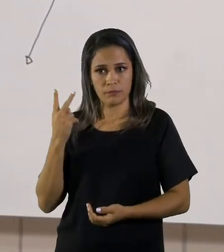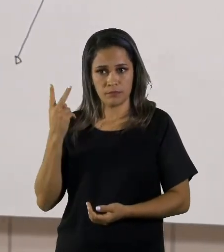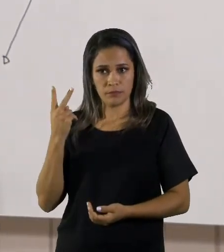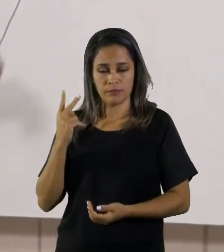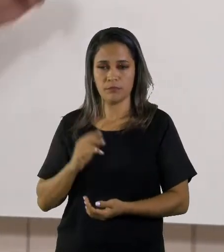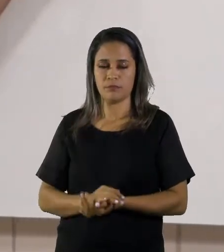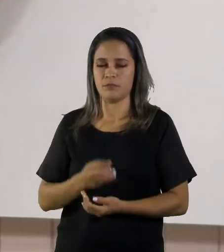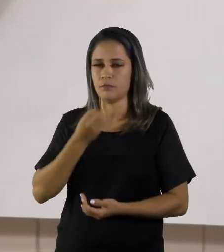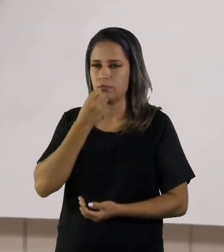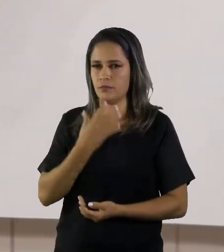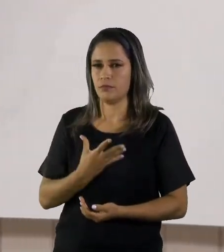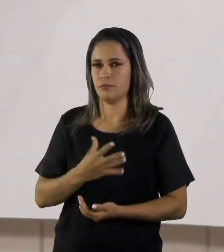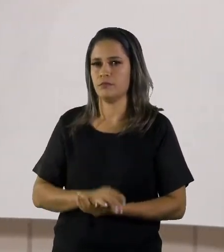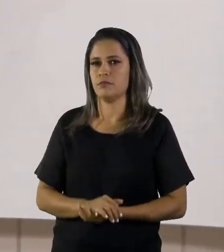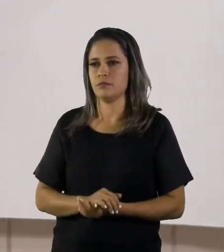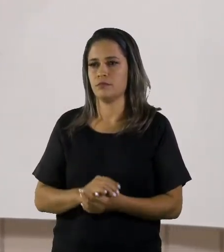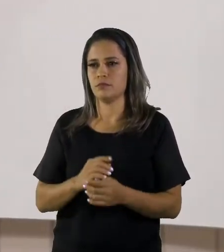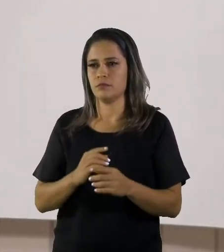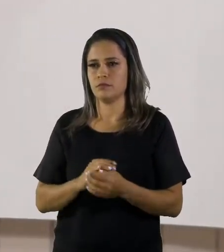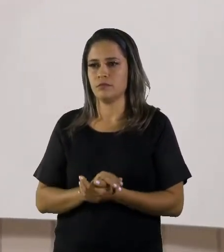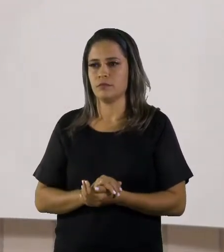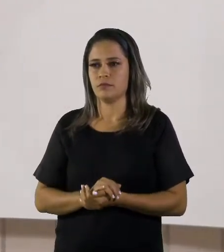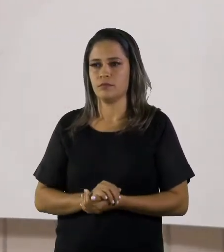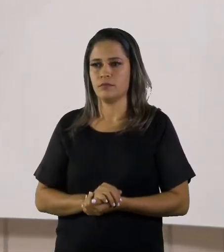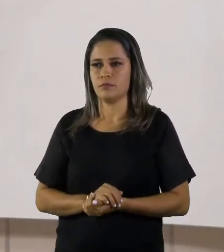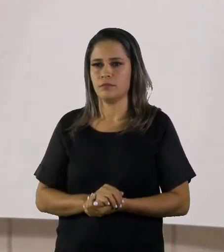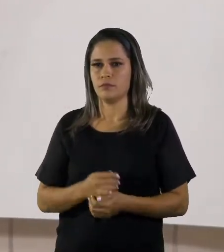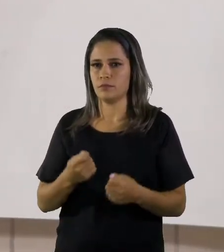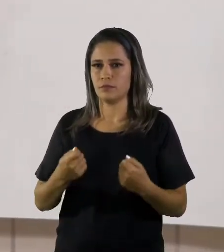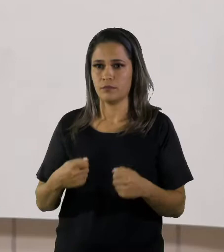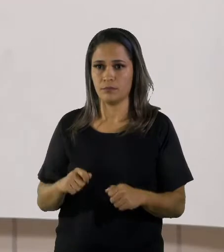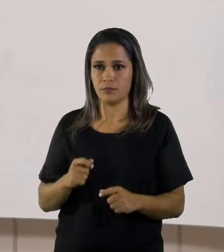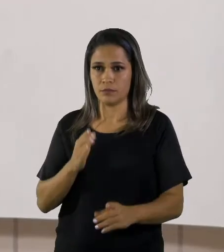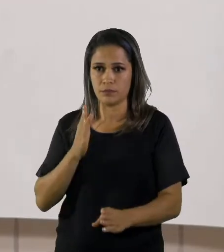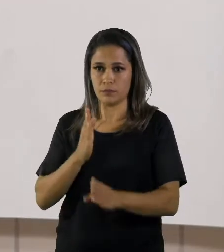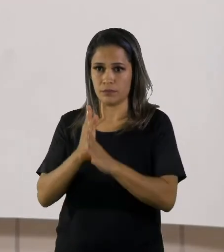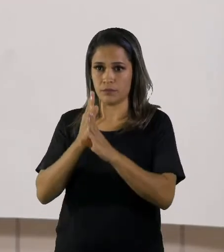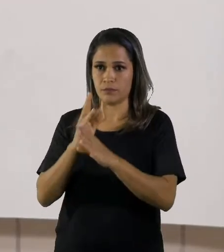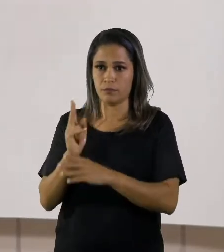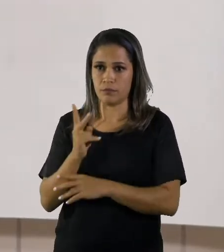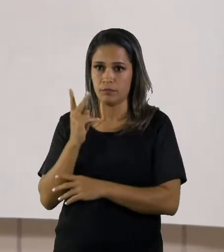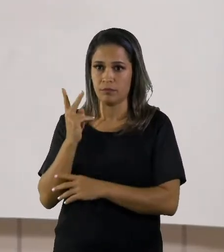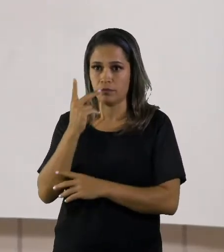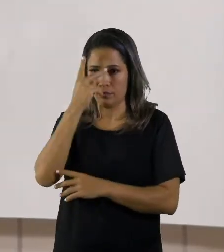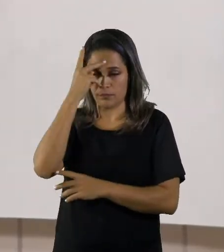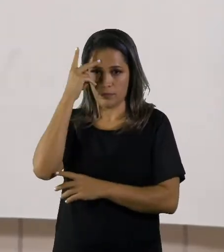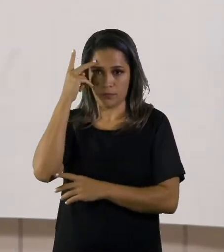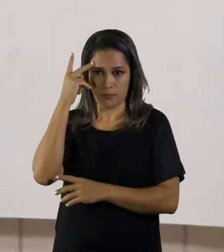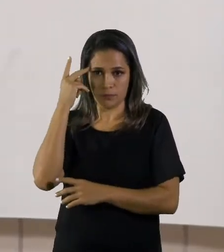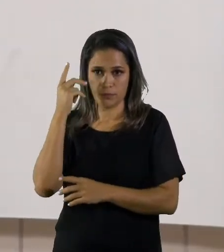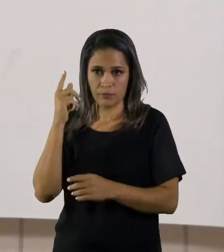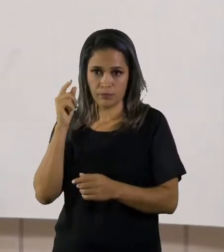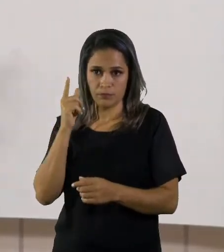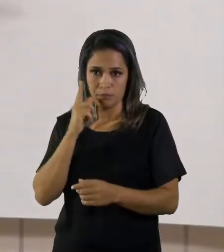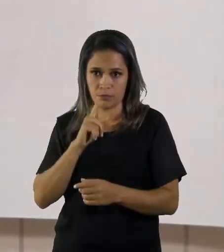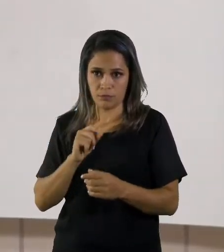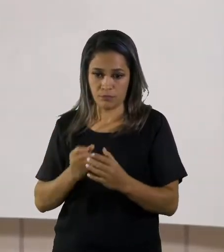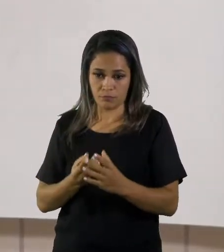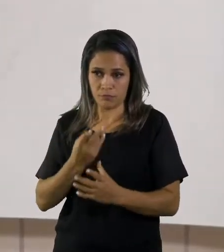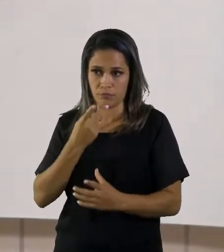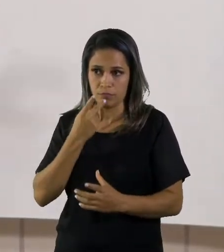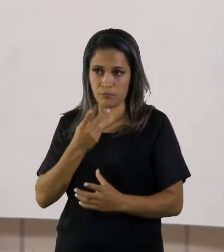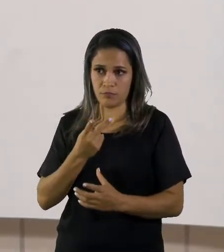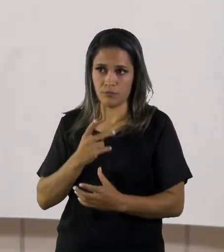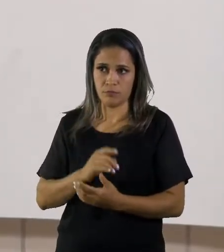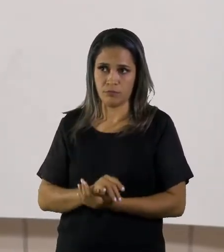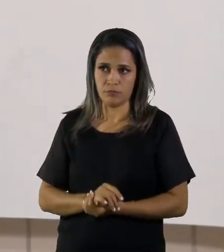Bom, esse ângulo eu não preciso descobrir o valor. Quem criou a questão falou para mim, esse